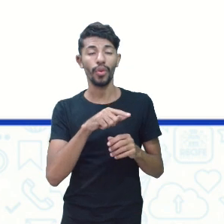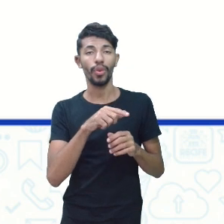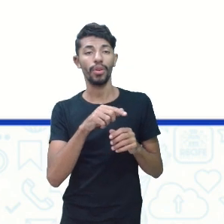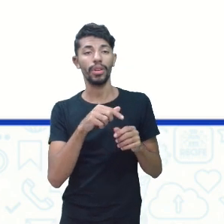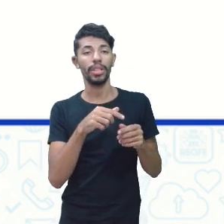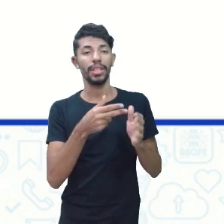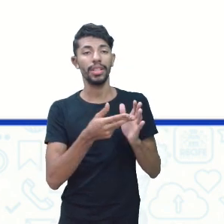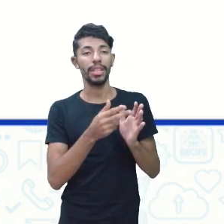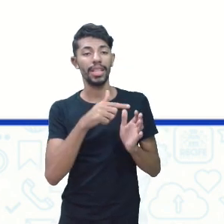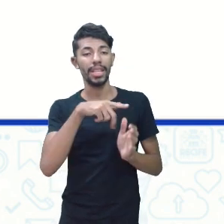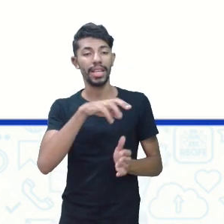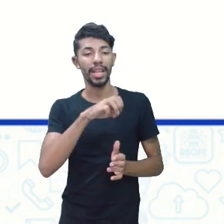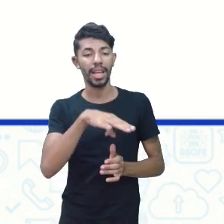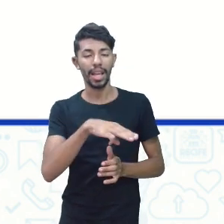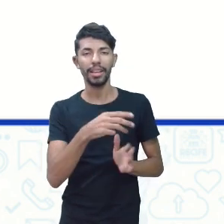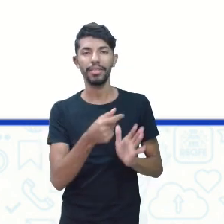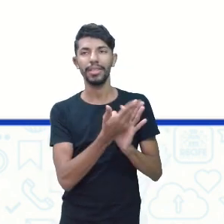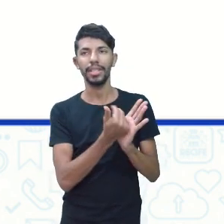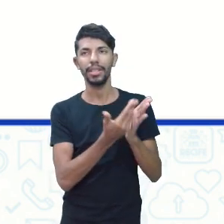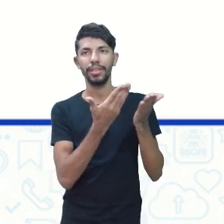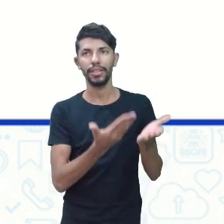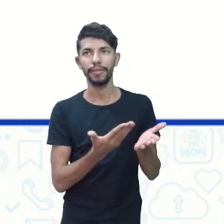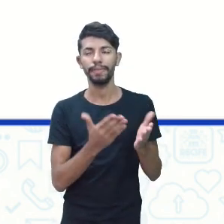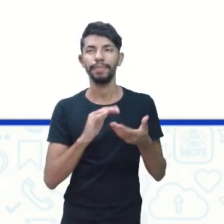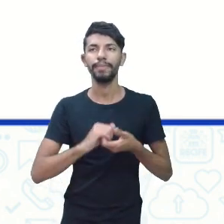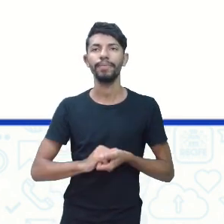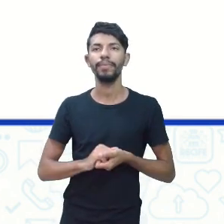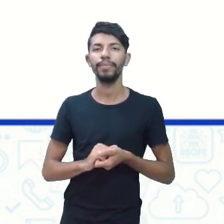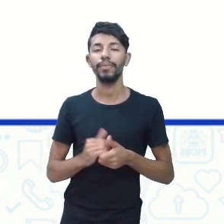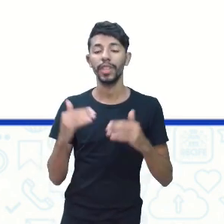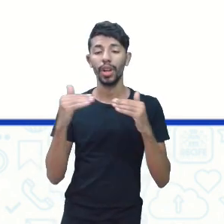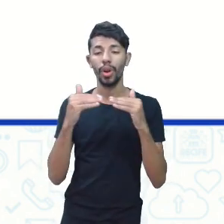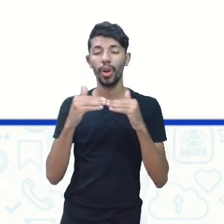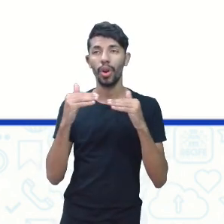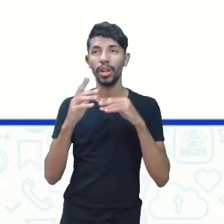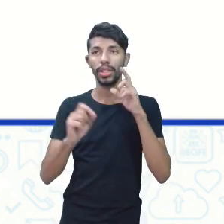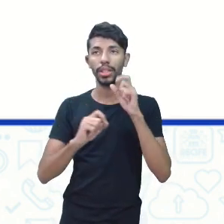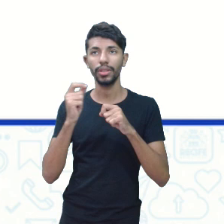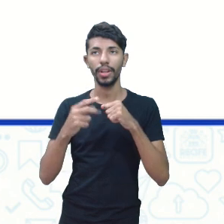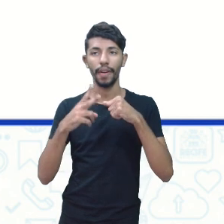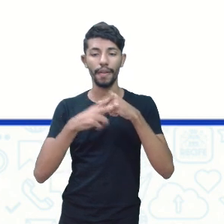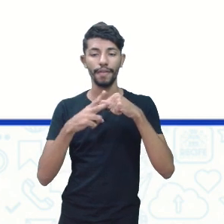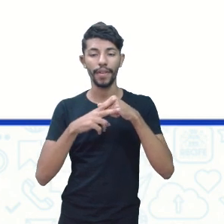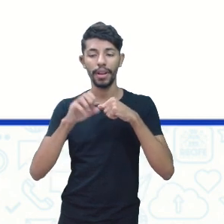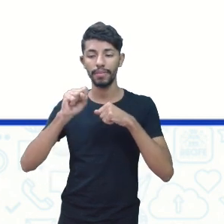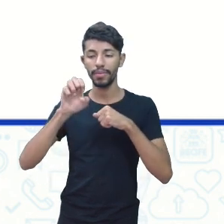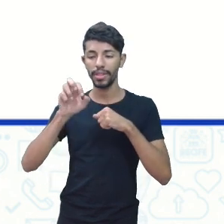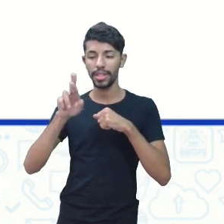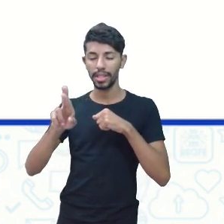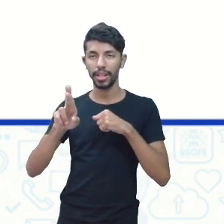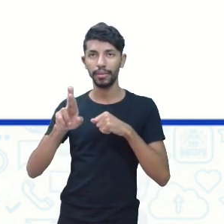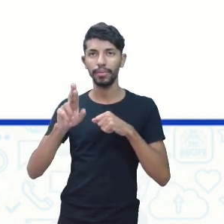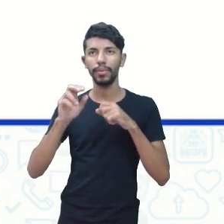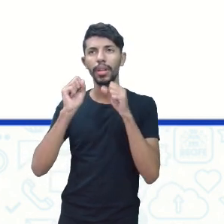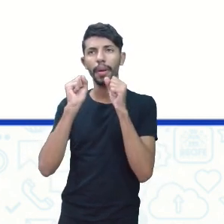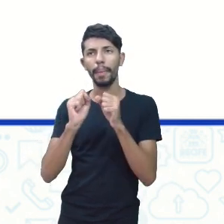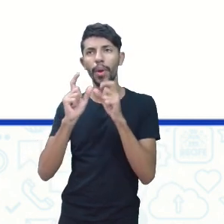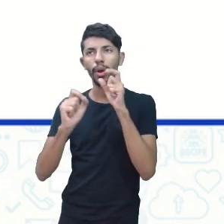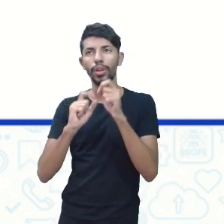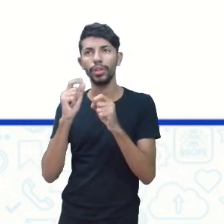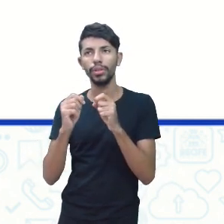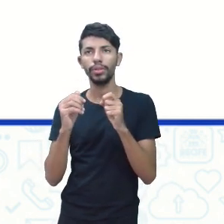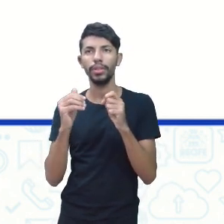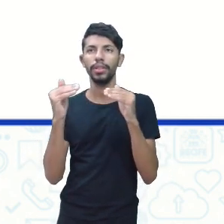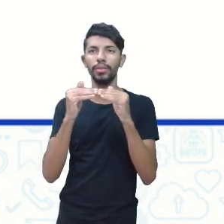Concordância com o verbo ser. Com este verbo, a concordância pode se dar tanto verbo mais